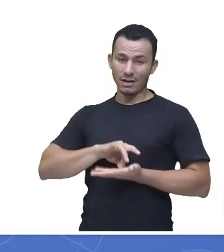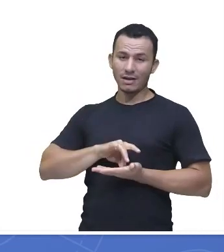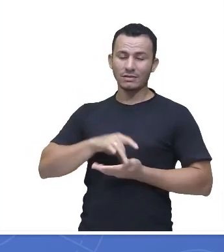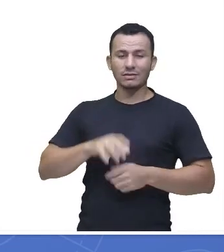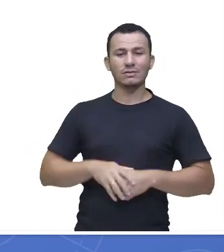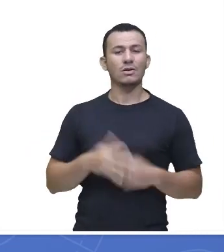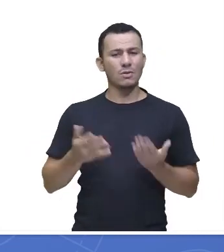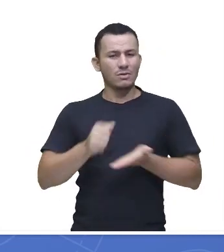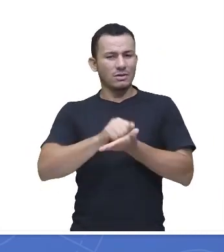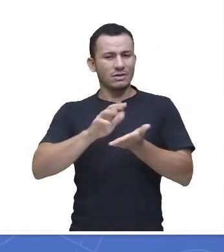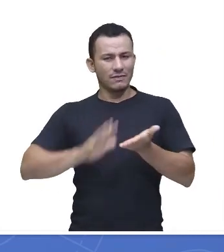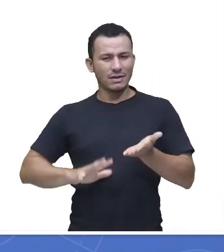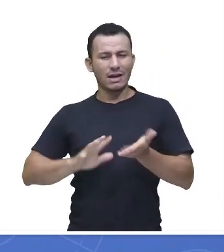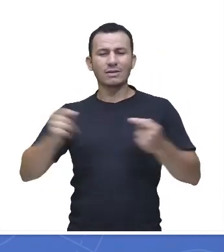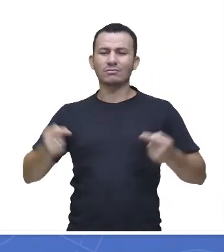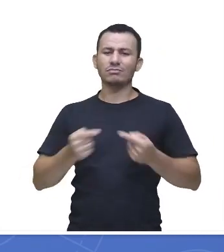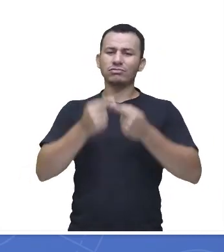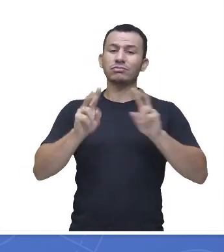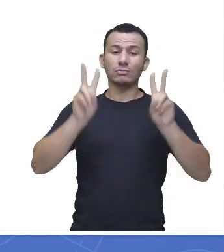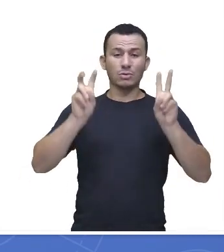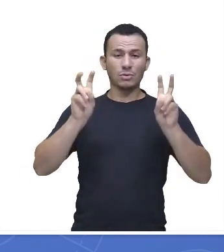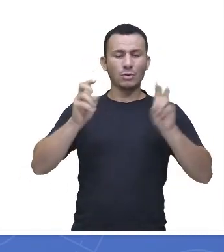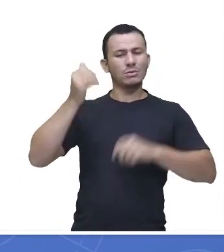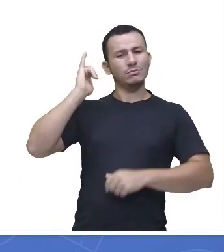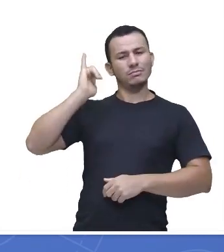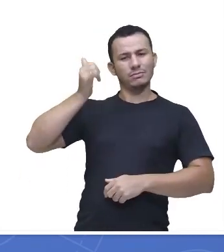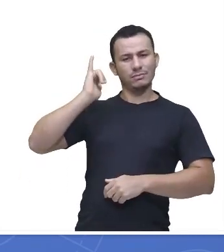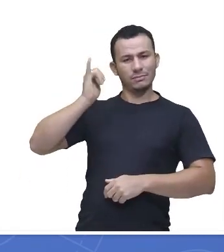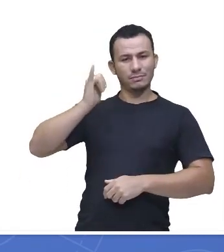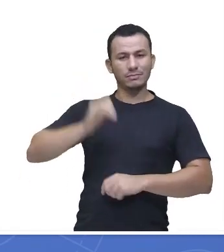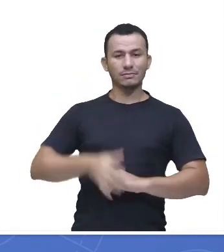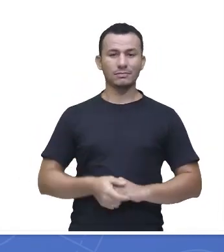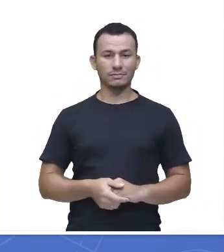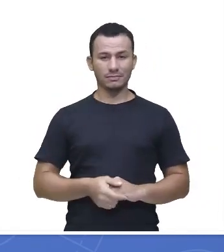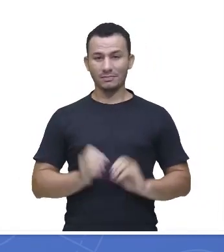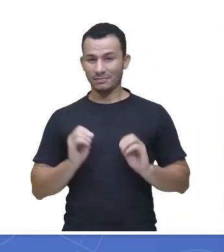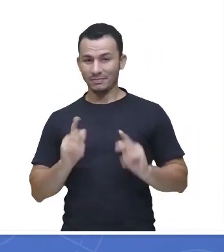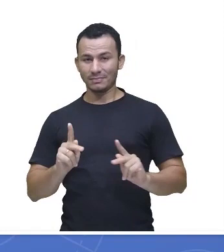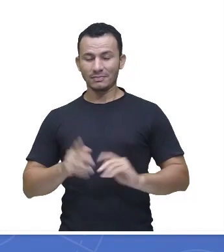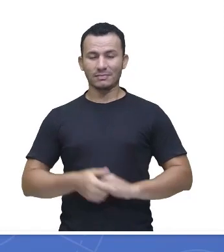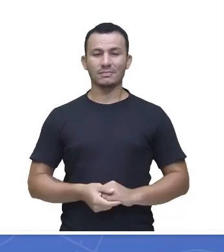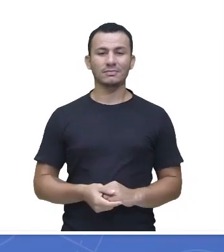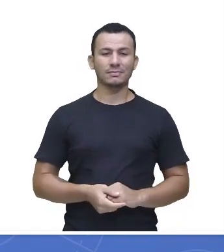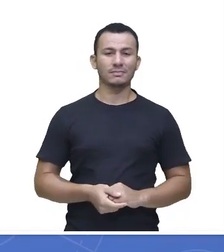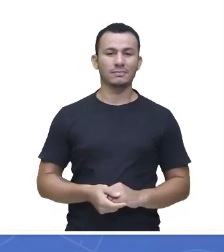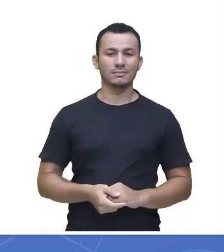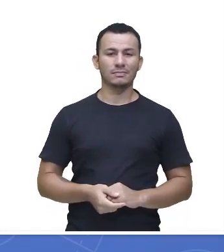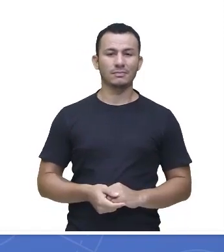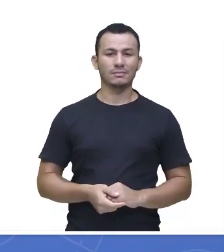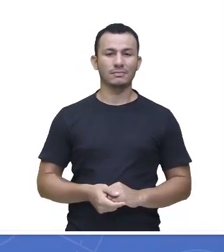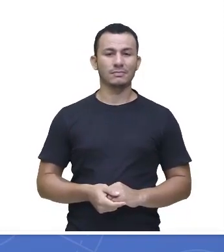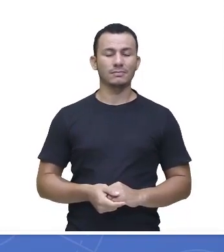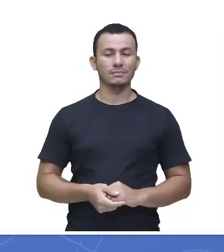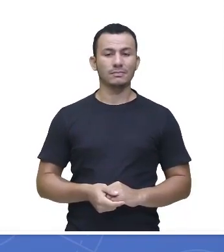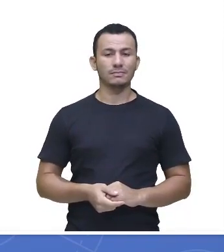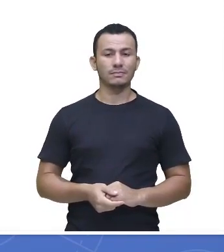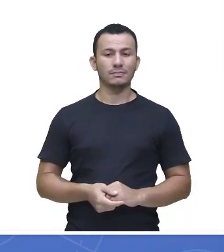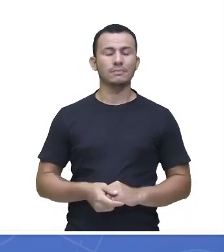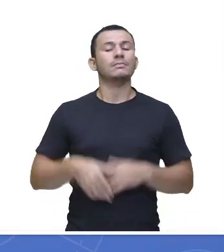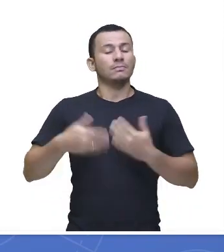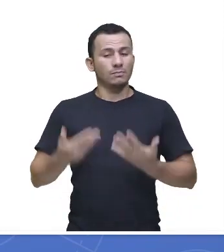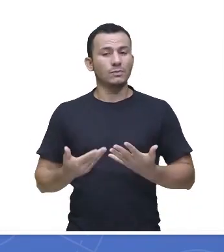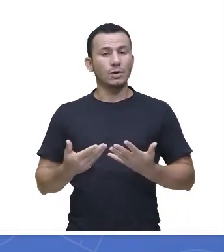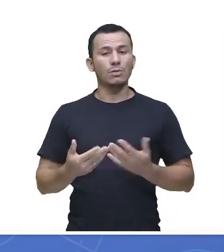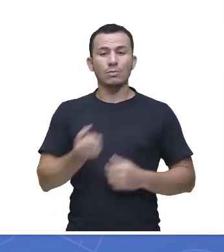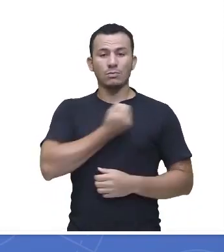nossos exercícios de hoje serão sobre esse tipo narrativo, certo? Esse tipo textual narrativo. Então, deixo com